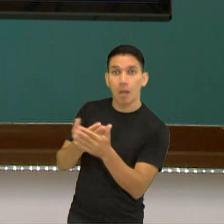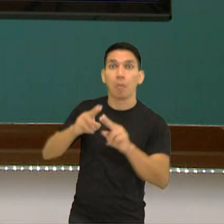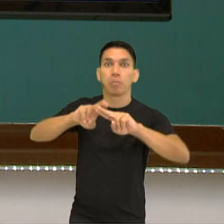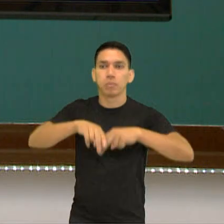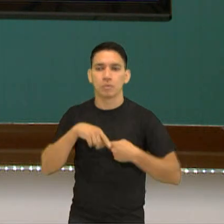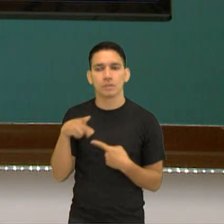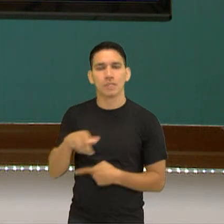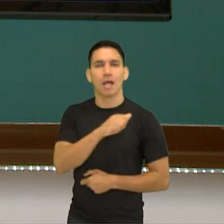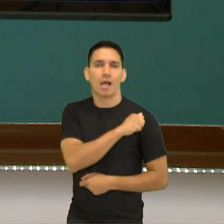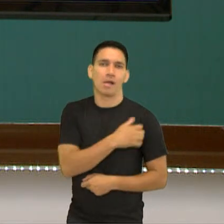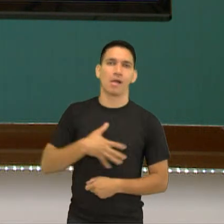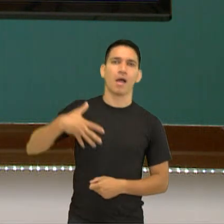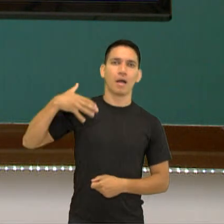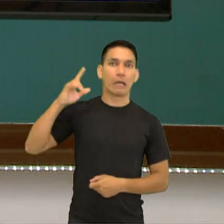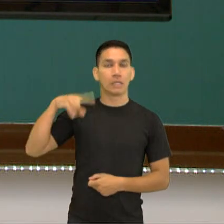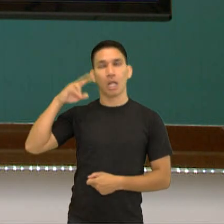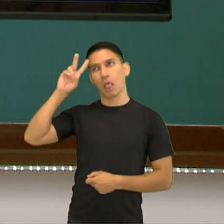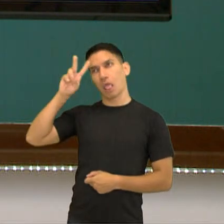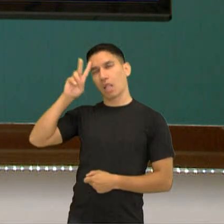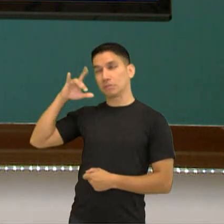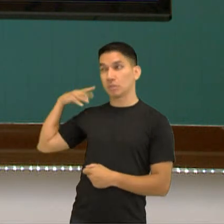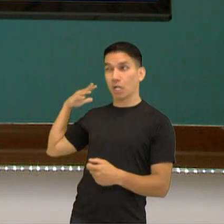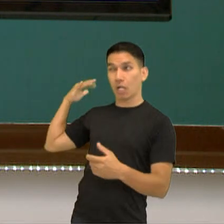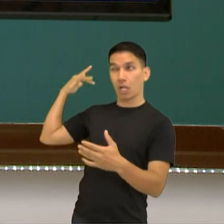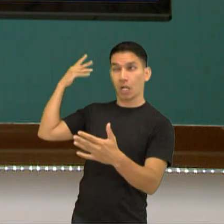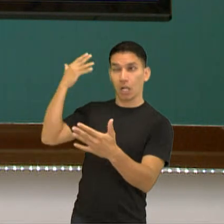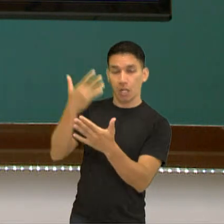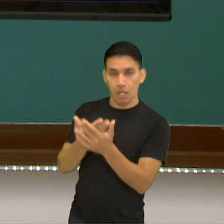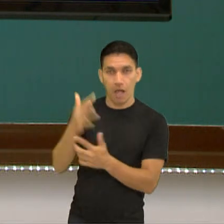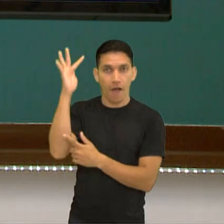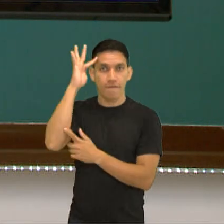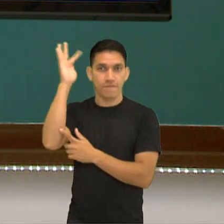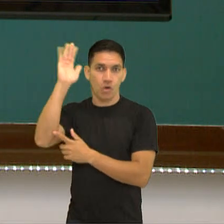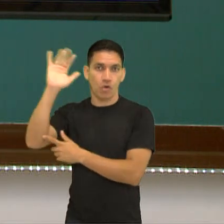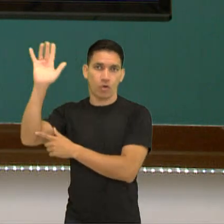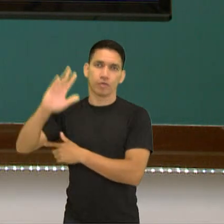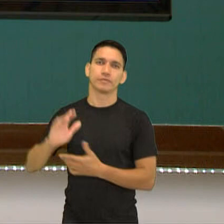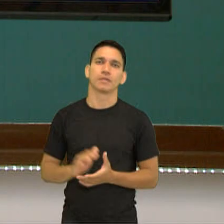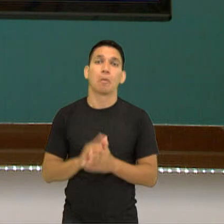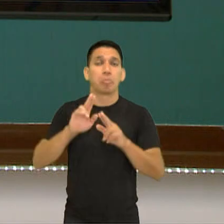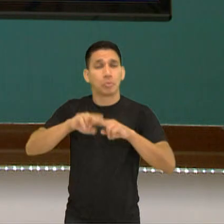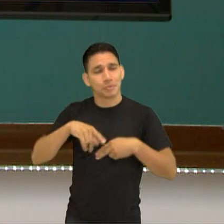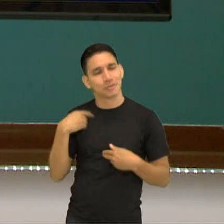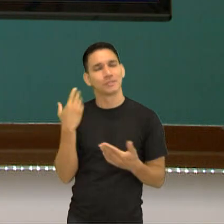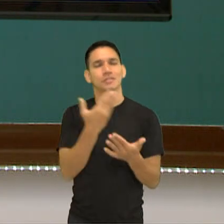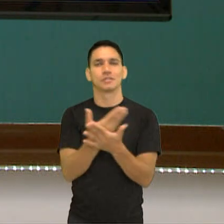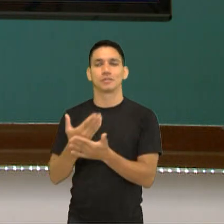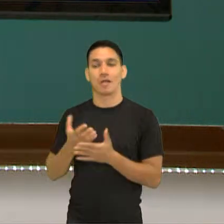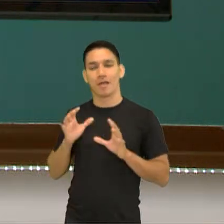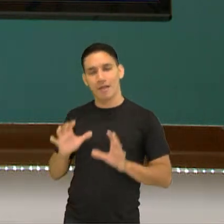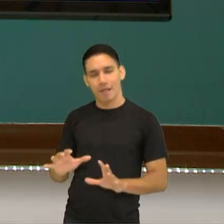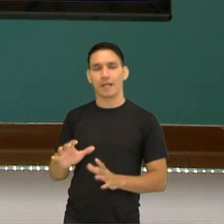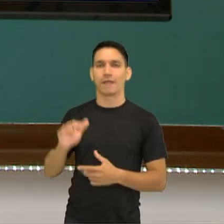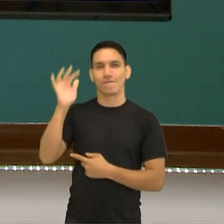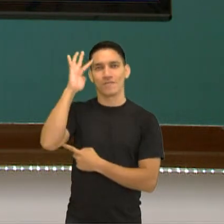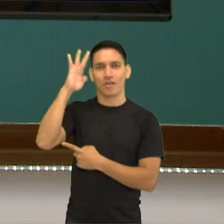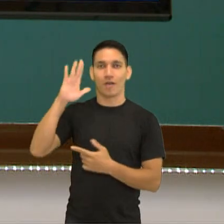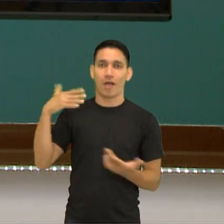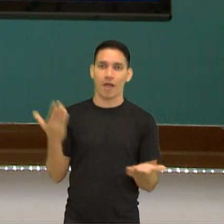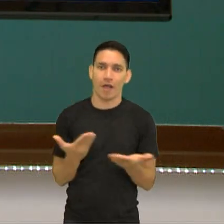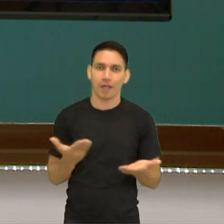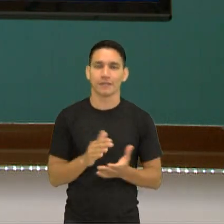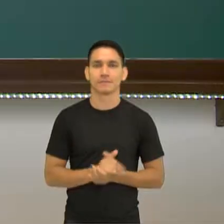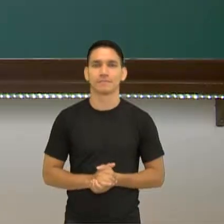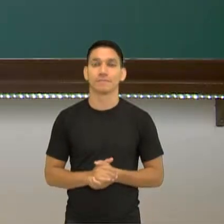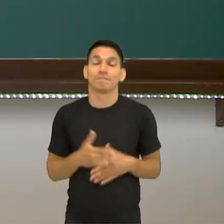Aristóteles é tão lembrado na história da filosofia, por isso que estamos estudando este filósofo nesta aula. Bom,